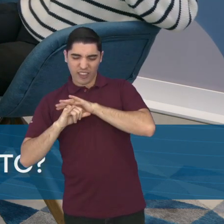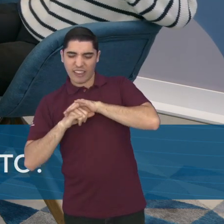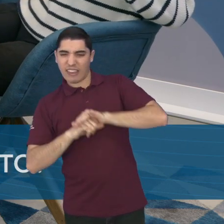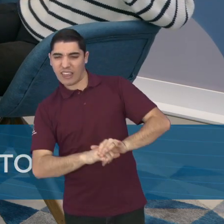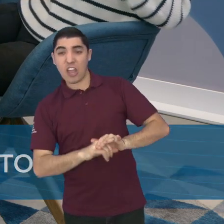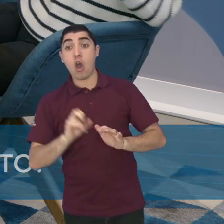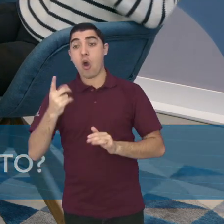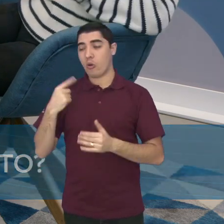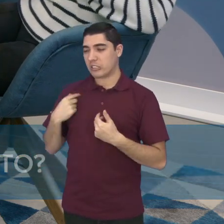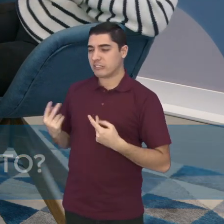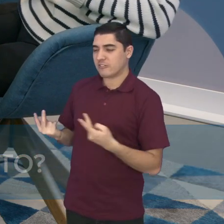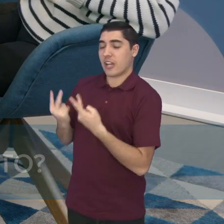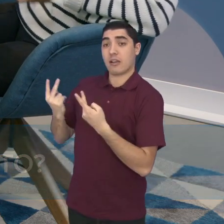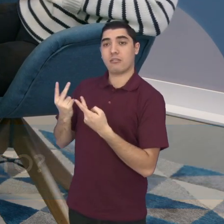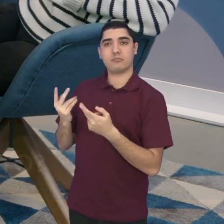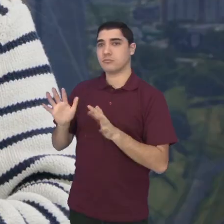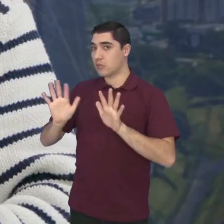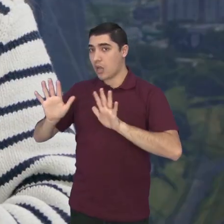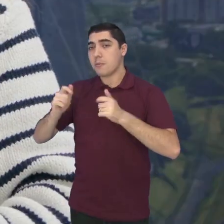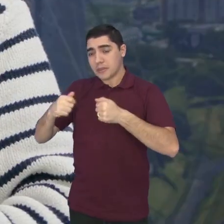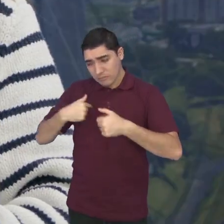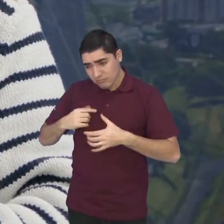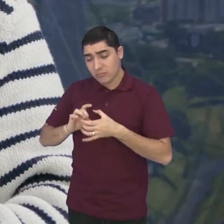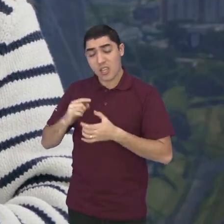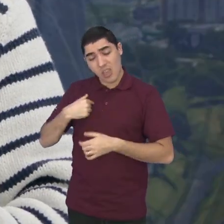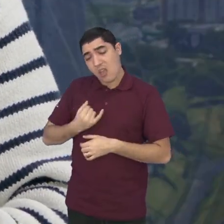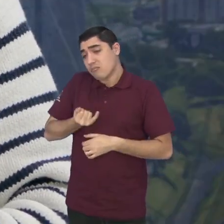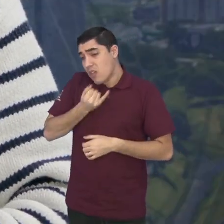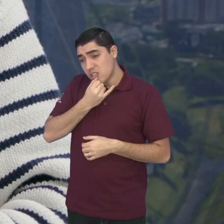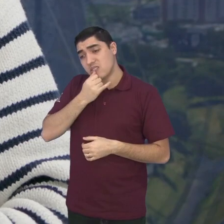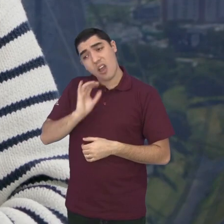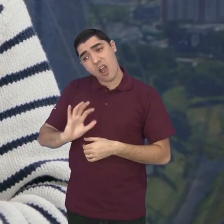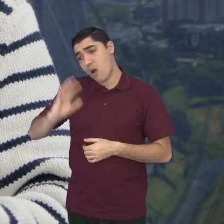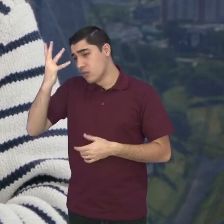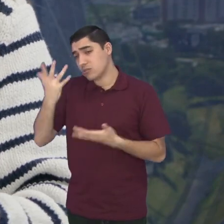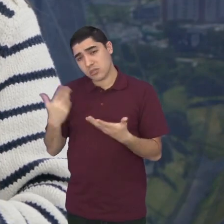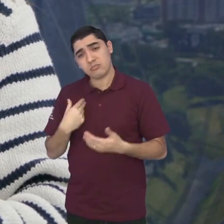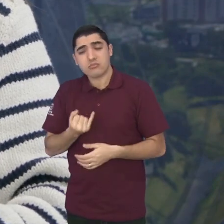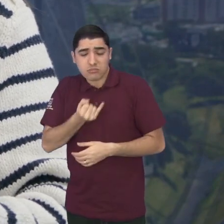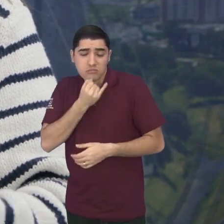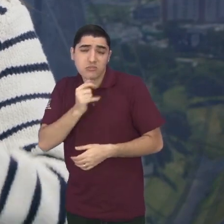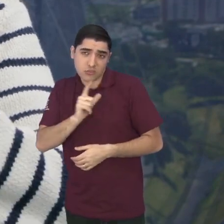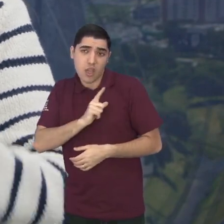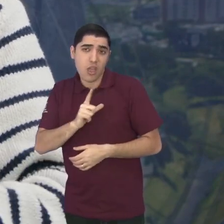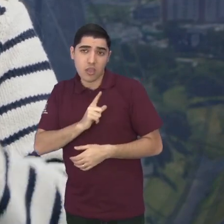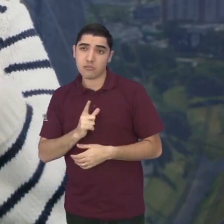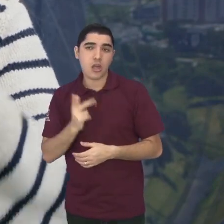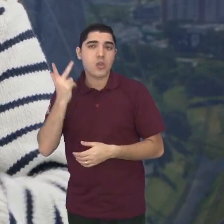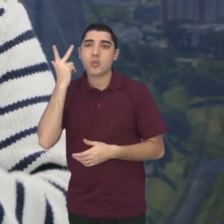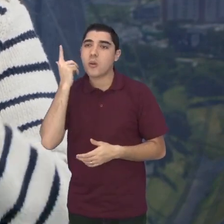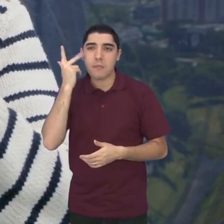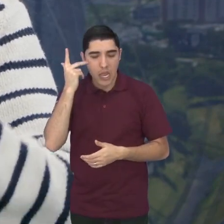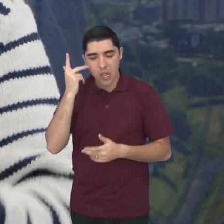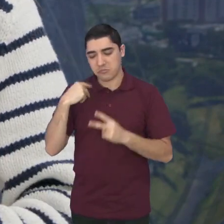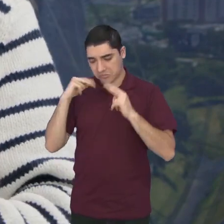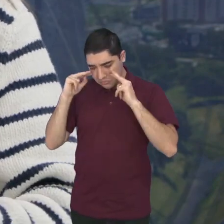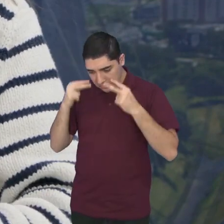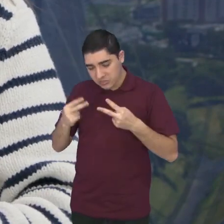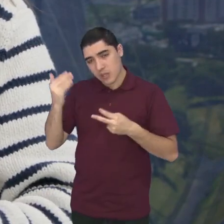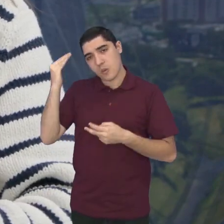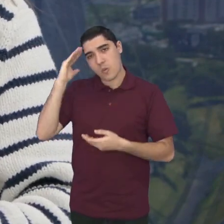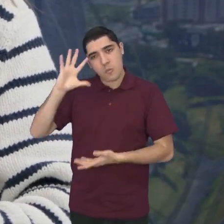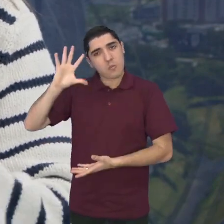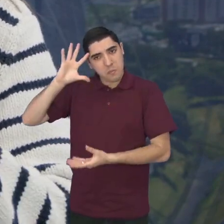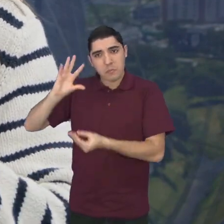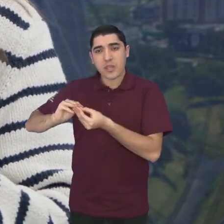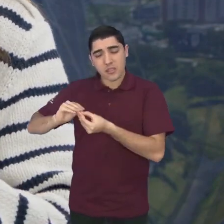E nem supervalorizar, mas é se permitir. Então, eu estou triste porque aconteceu tal coisa. Eu estou triste, né? Eu vou lidar, eu vou olhar, eu vou tentar entender um